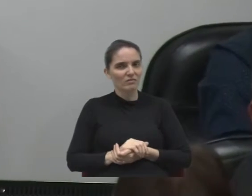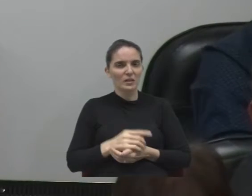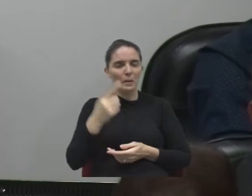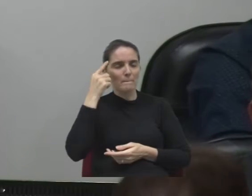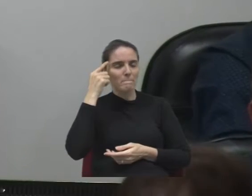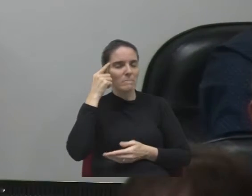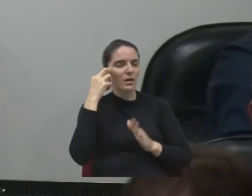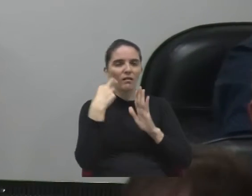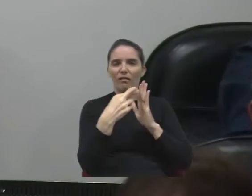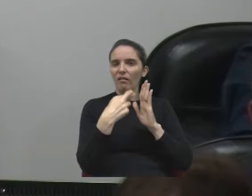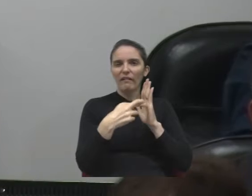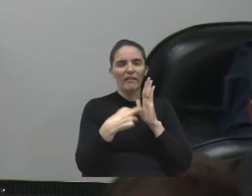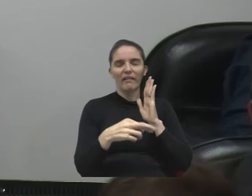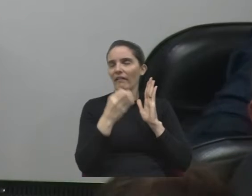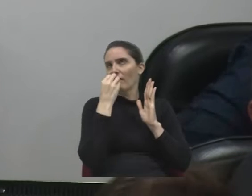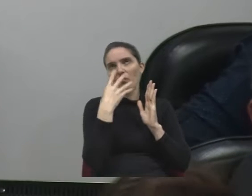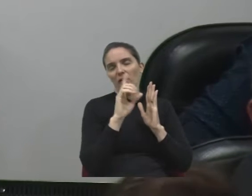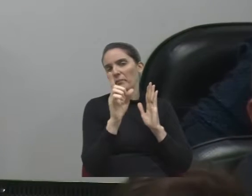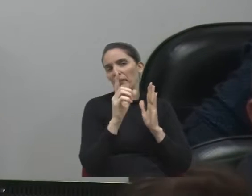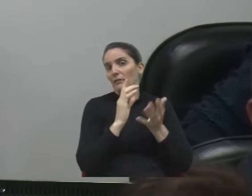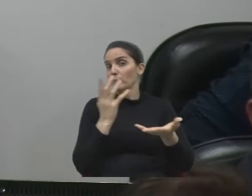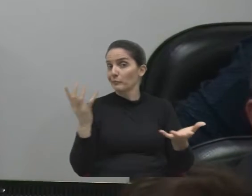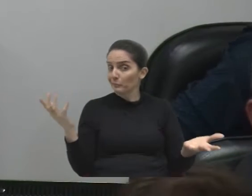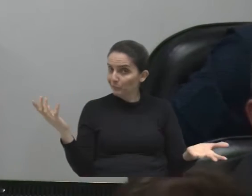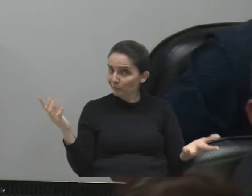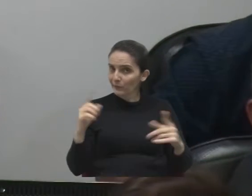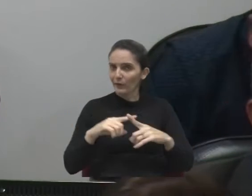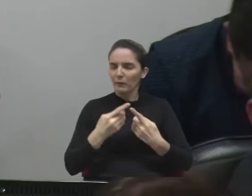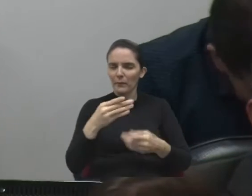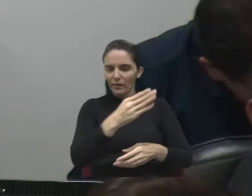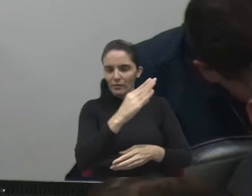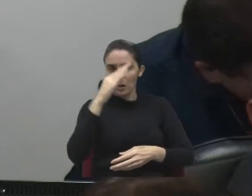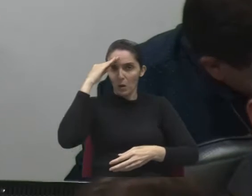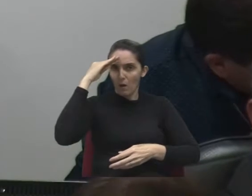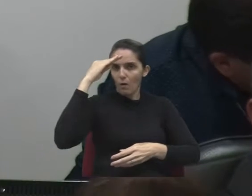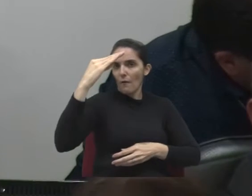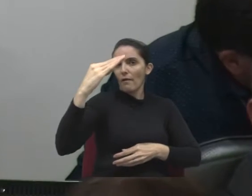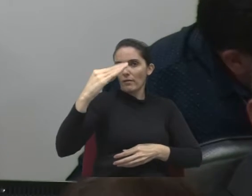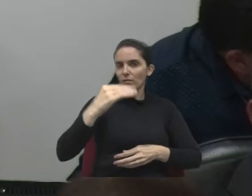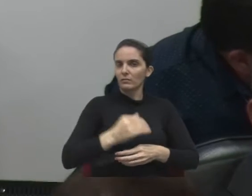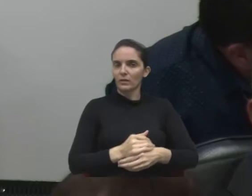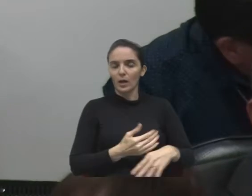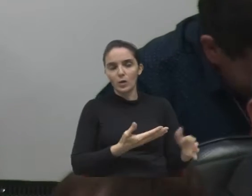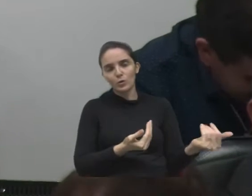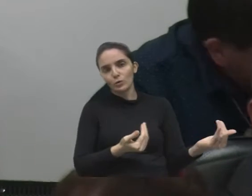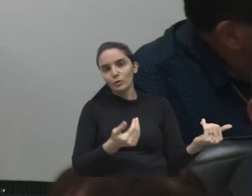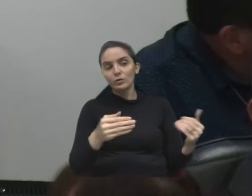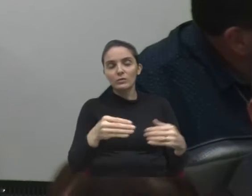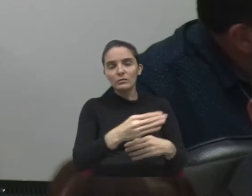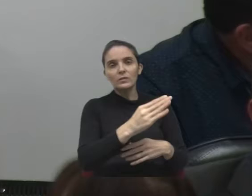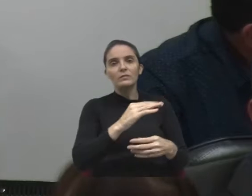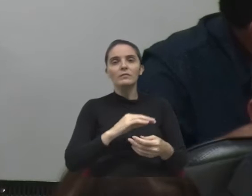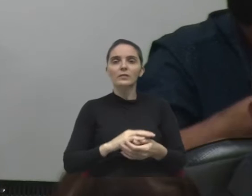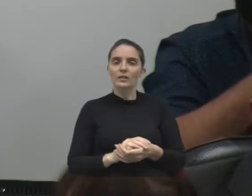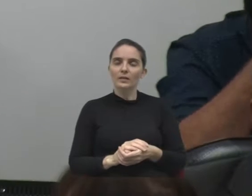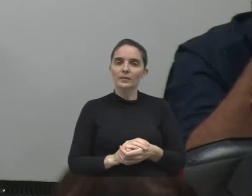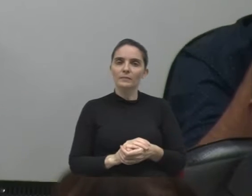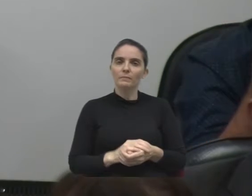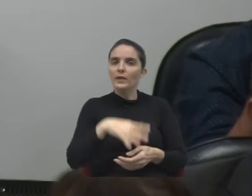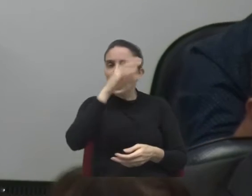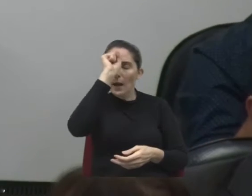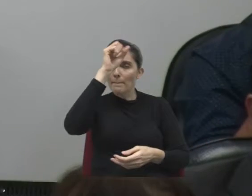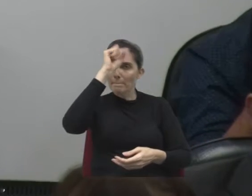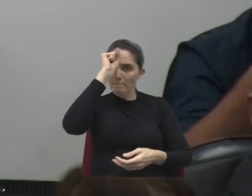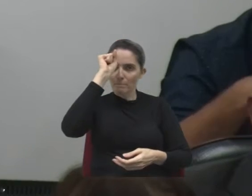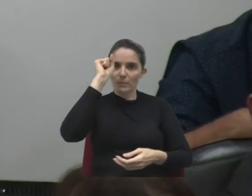são boas. E ali no tiro de guerra, né, o rapaz que fez mais recentemente, aprende,